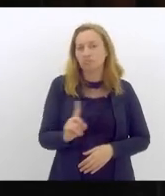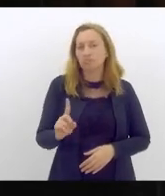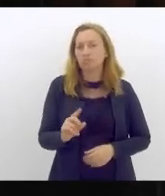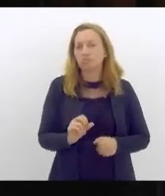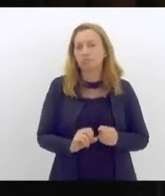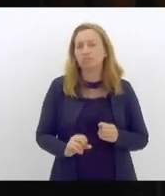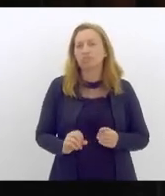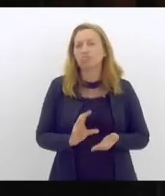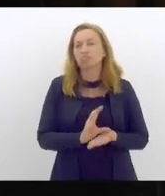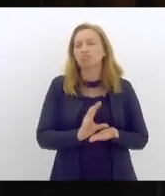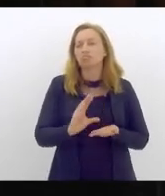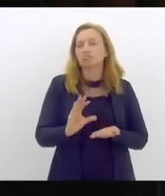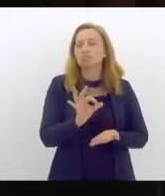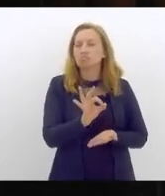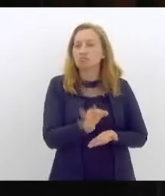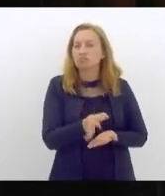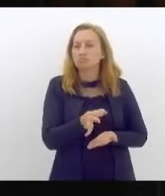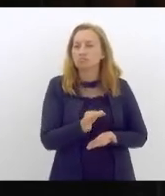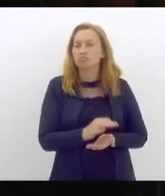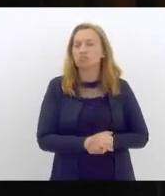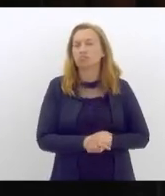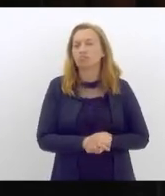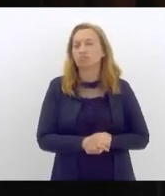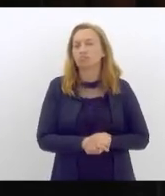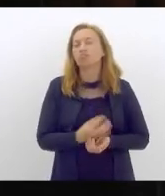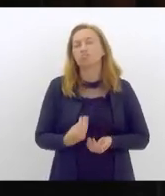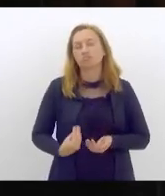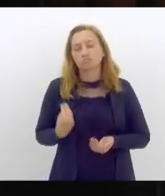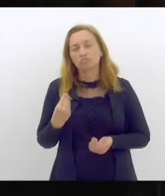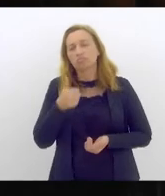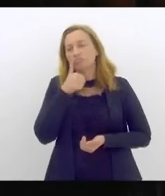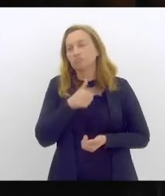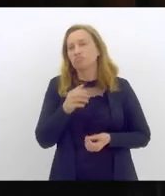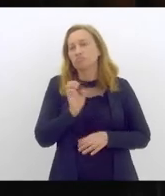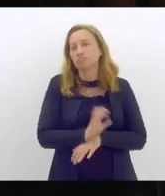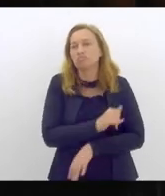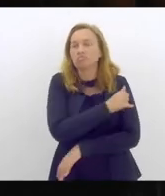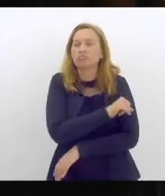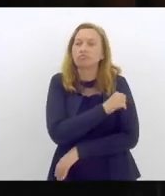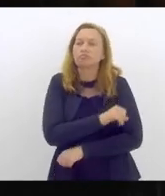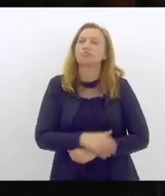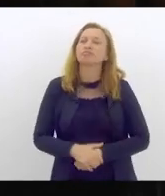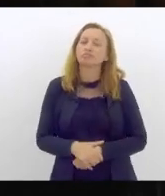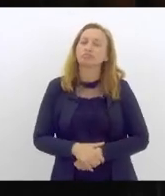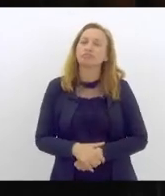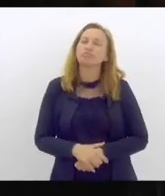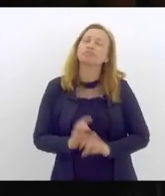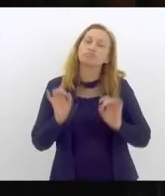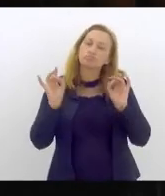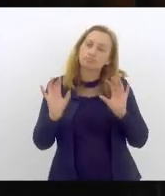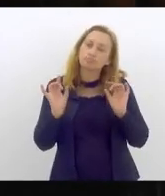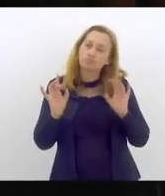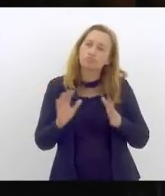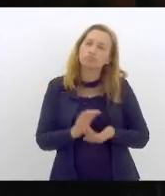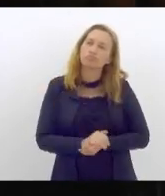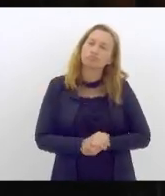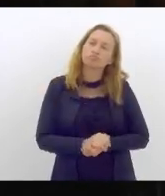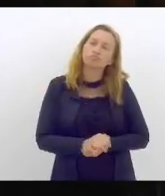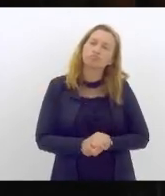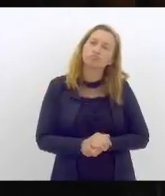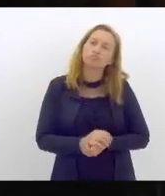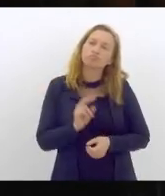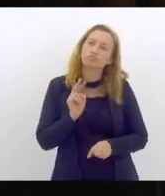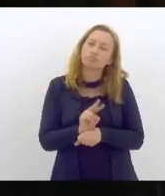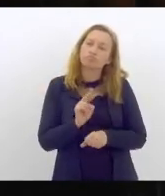os recursos necessários para a vida das mulheres no âmbito do Estado do Rio de Janeiro em especial para prevenção